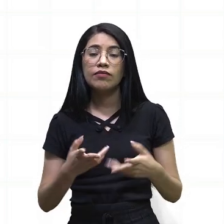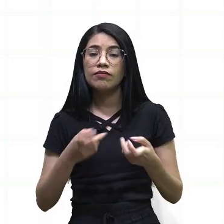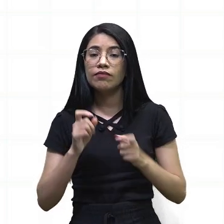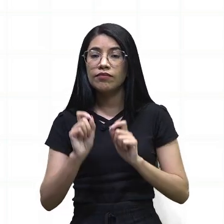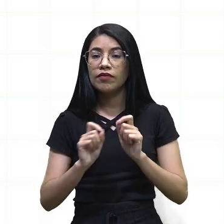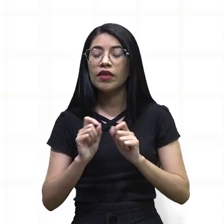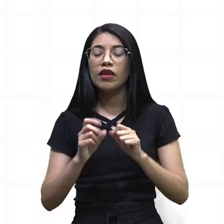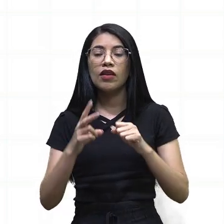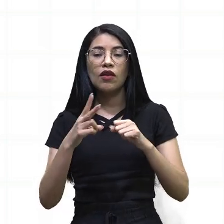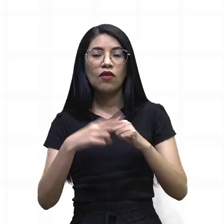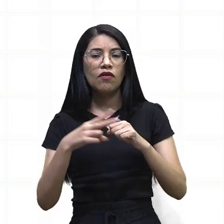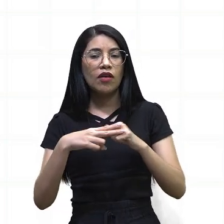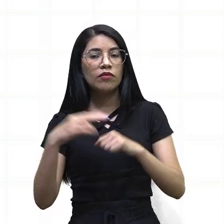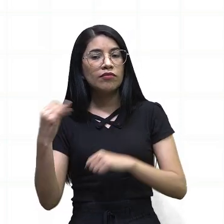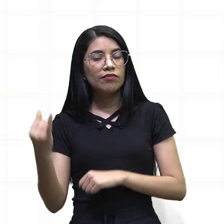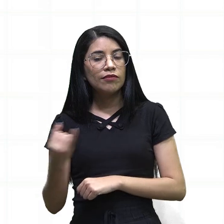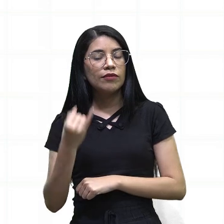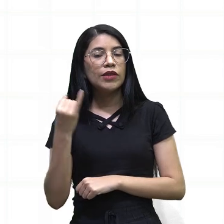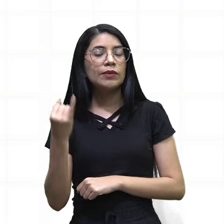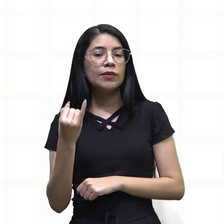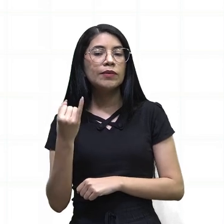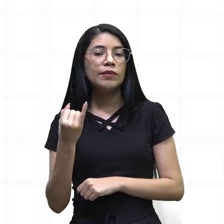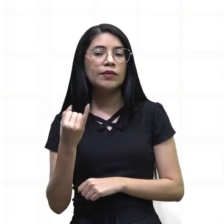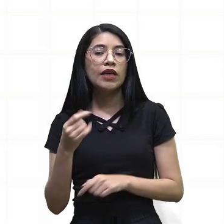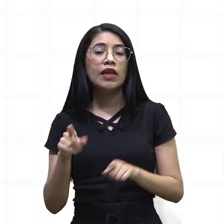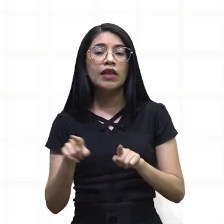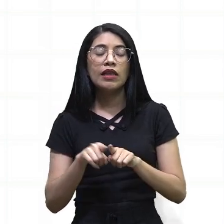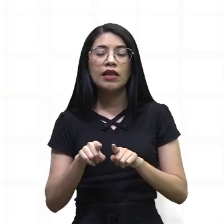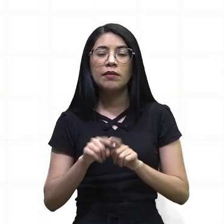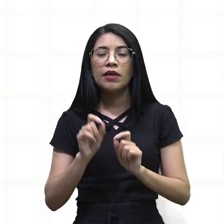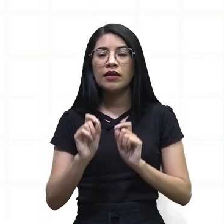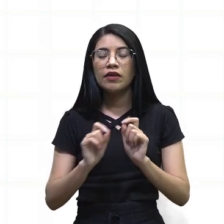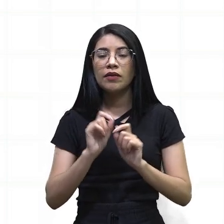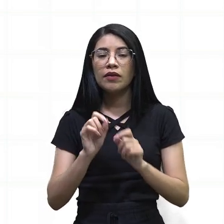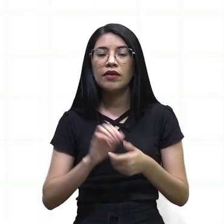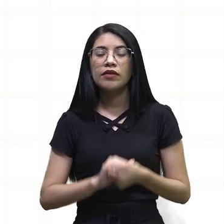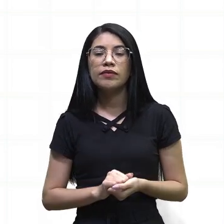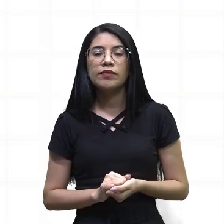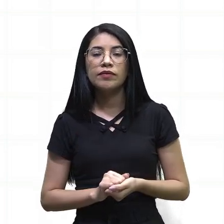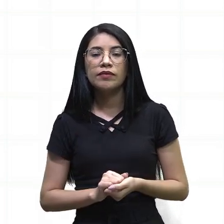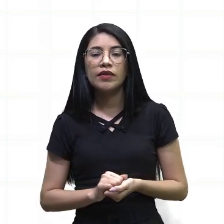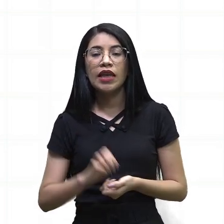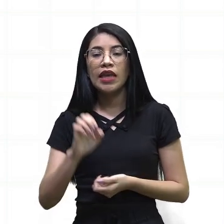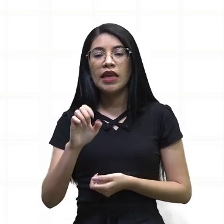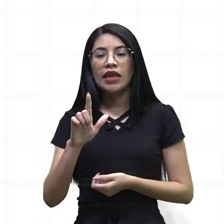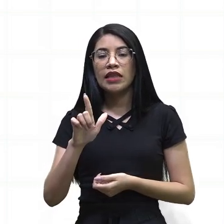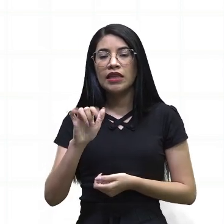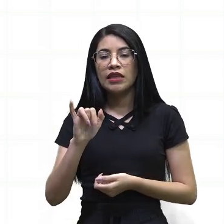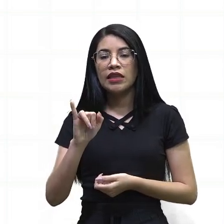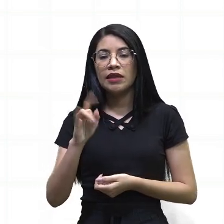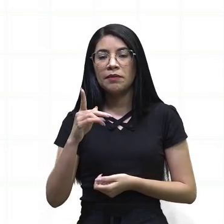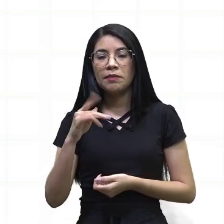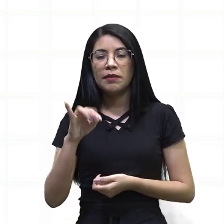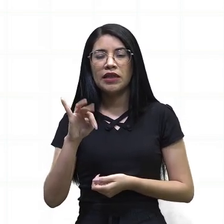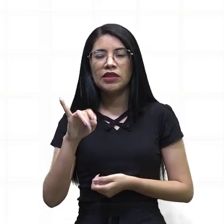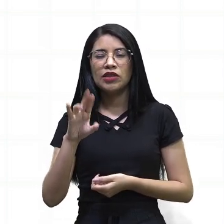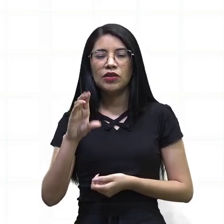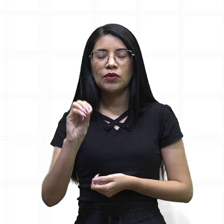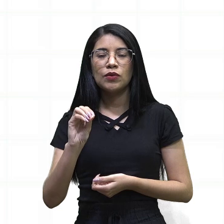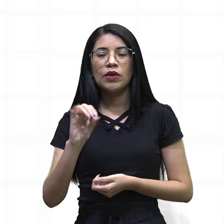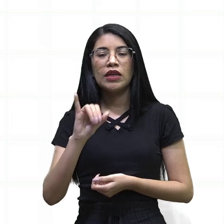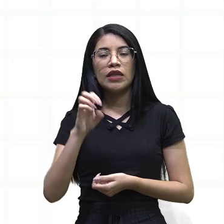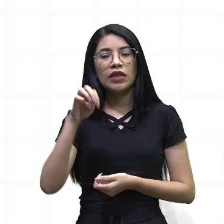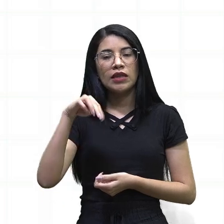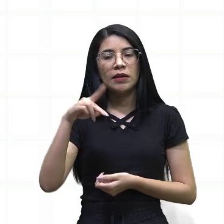é extremamente importante. Ele também é chamado de elíptico,